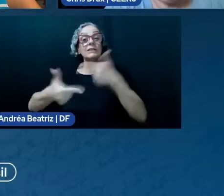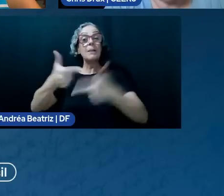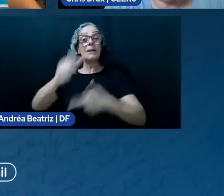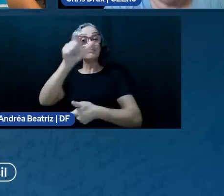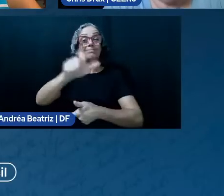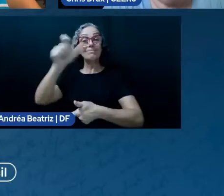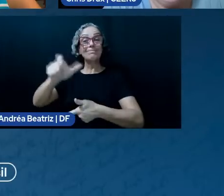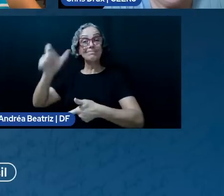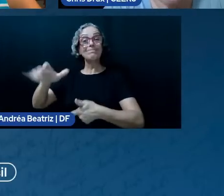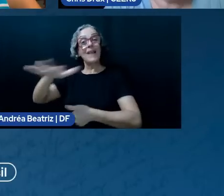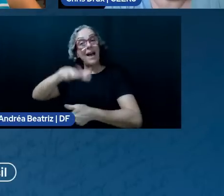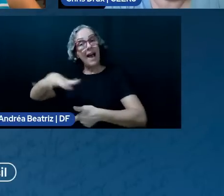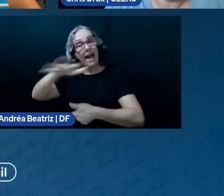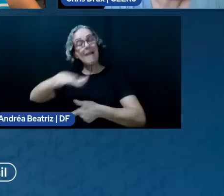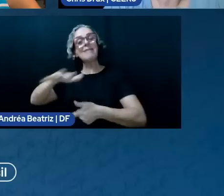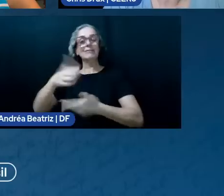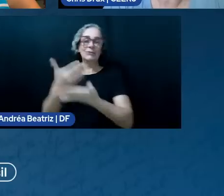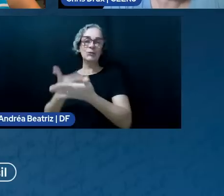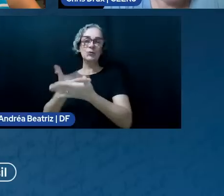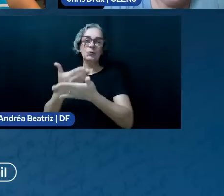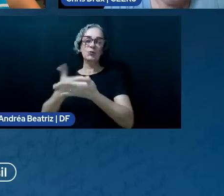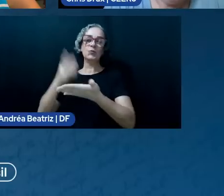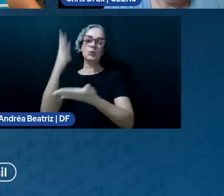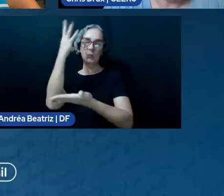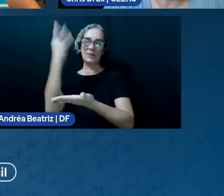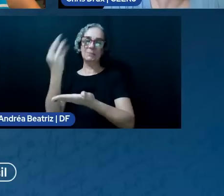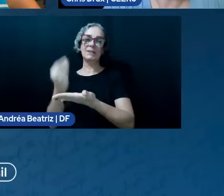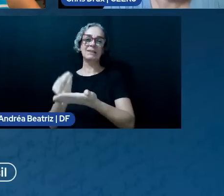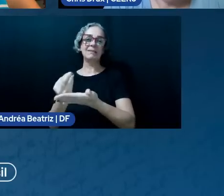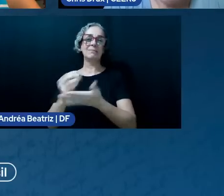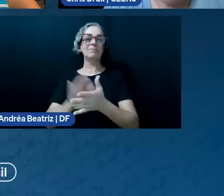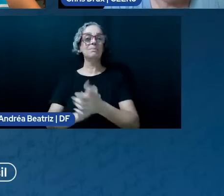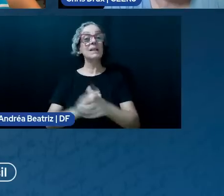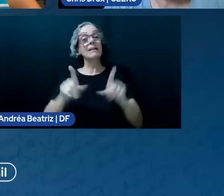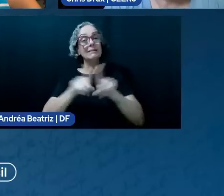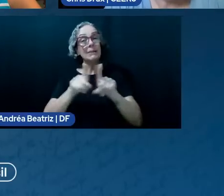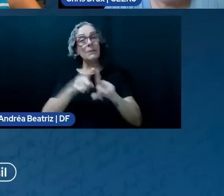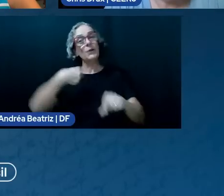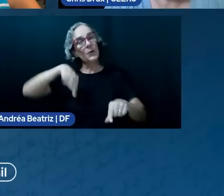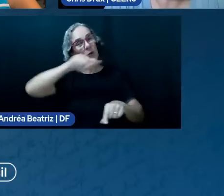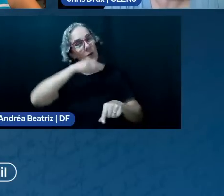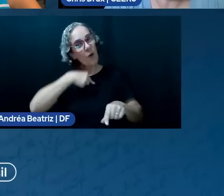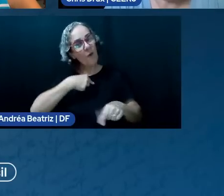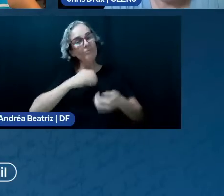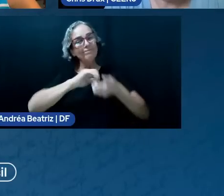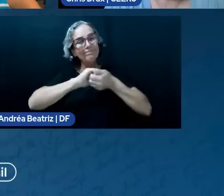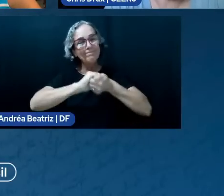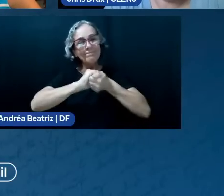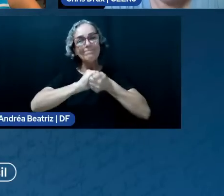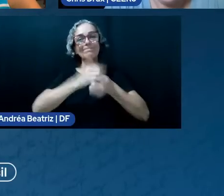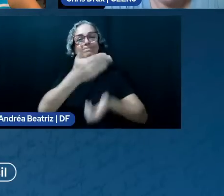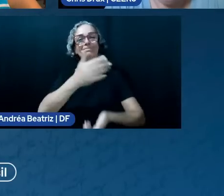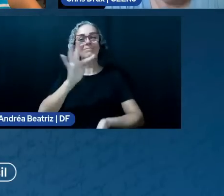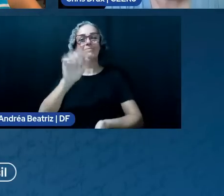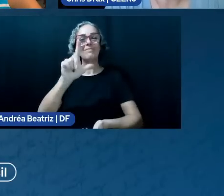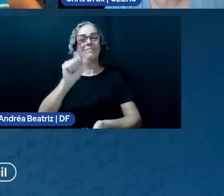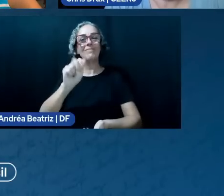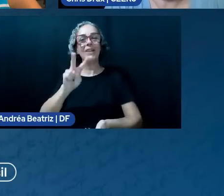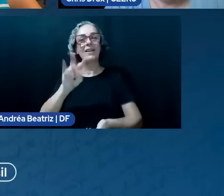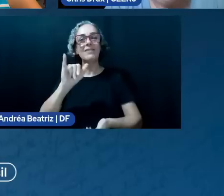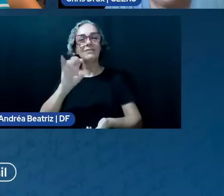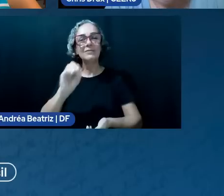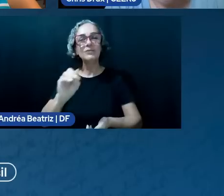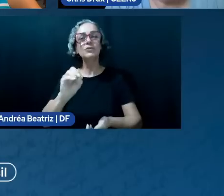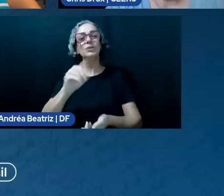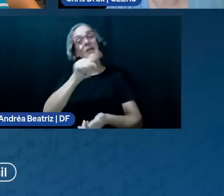da área de estudo do Espiritismo. E também nos congratulamos com Flávio Donizete Scarbi. Ele